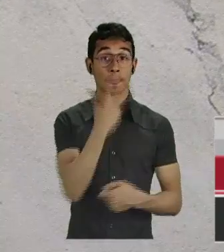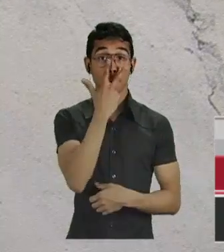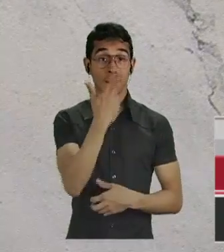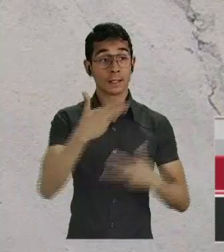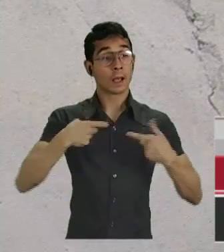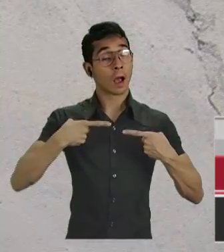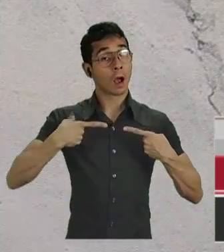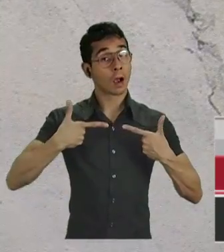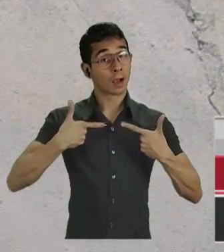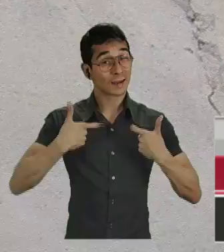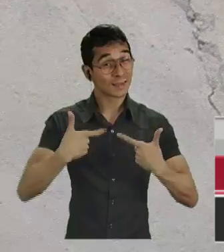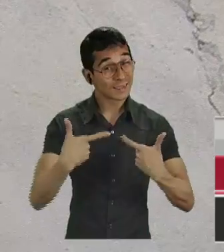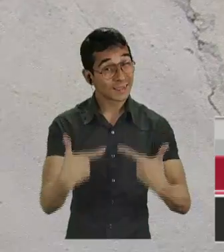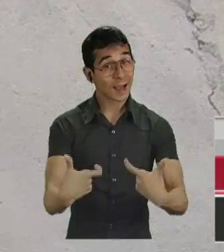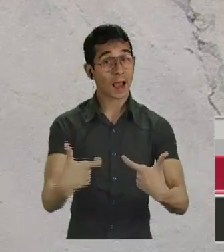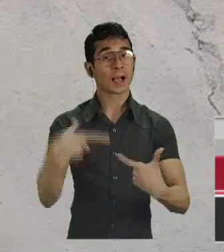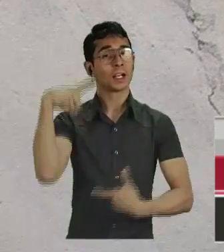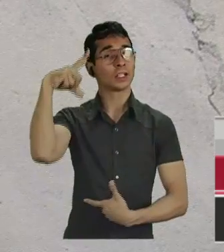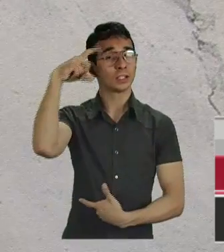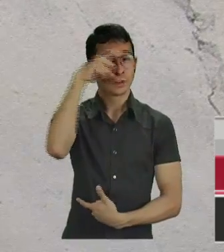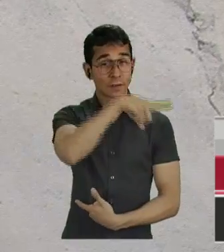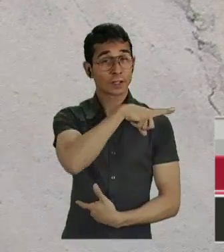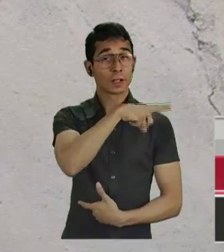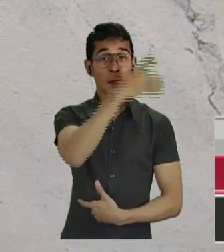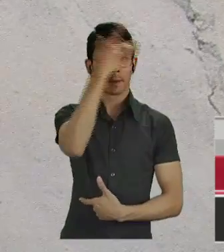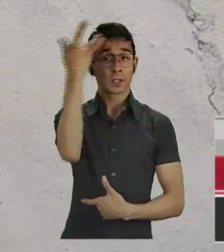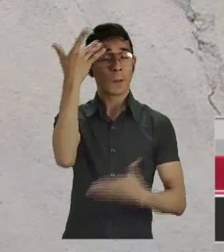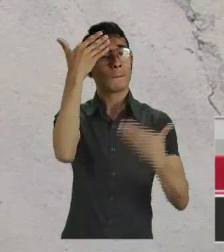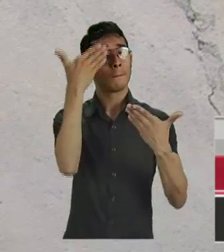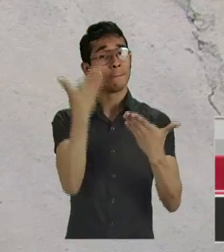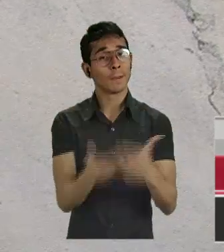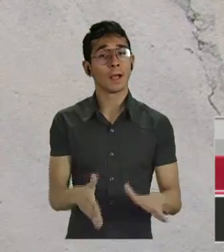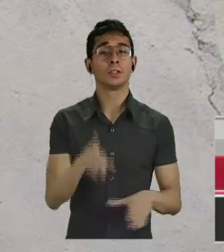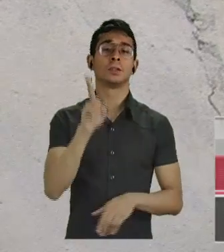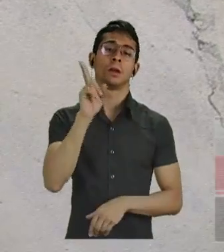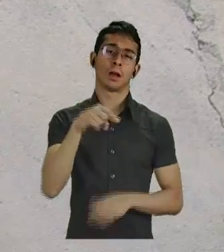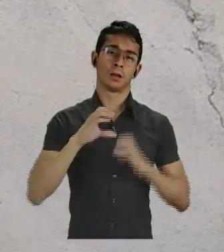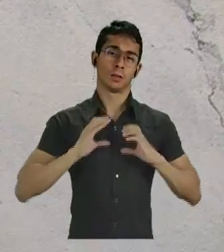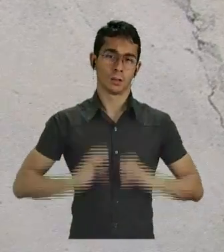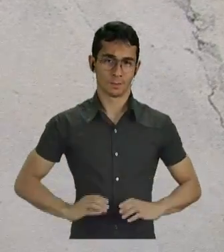uma guerra muito difícil e quem perde sempre é o cidadão muito obrigado senhor presidente